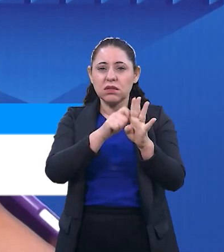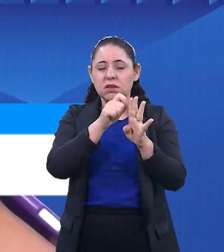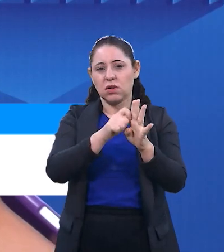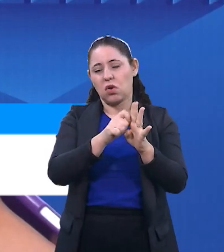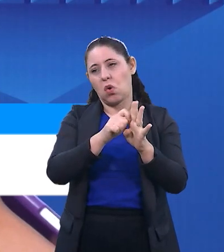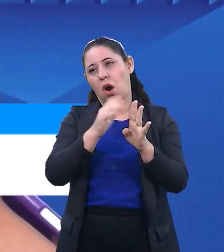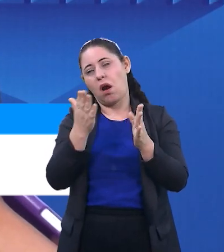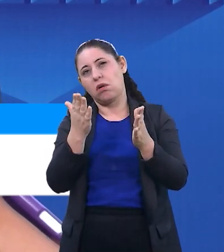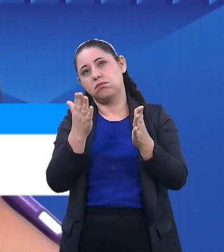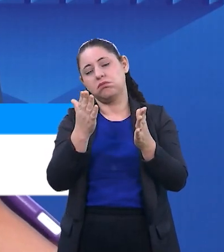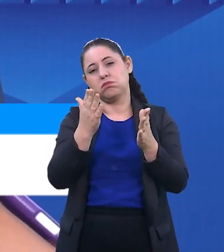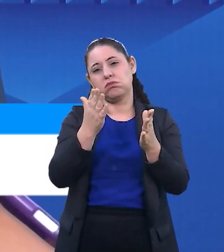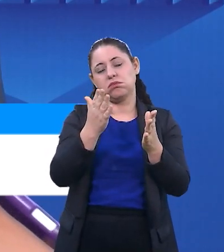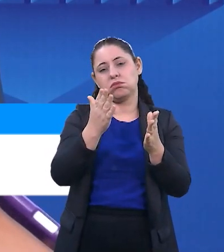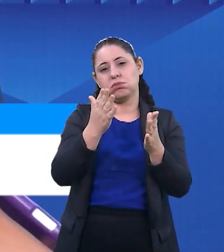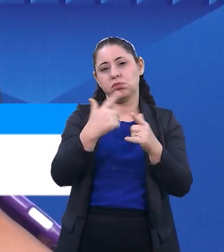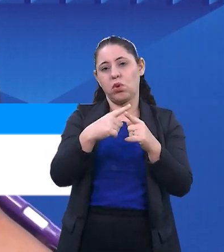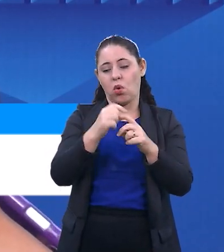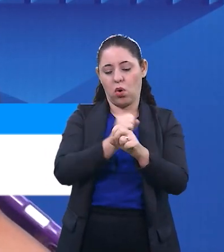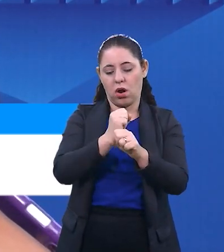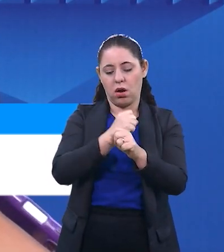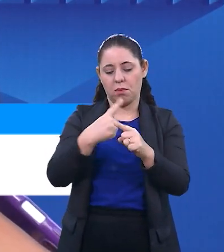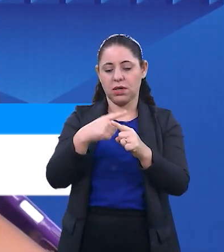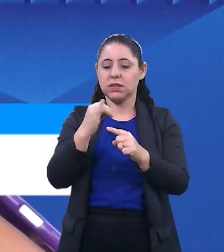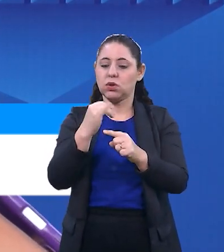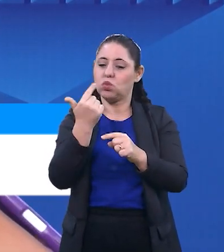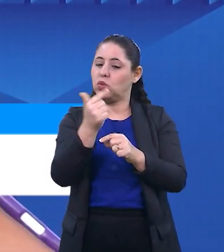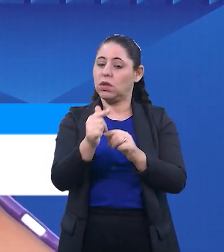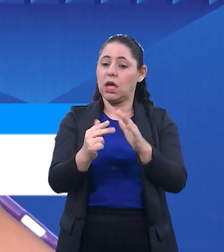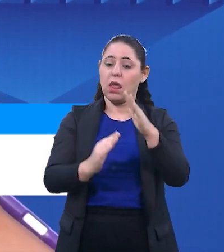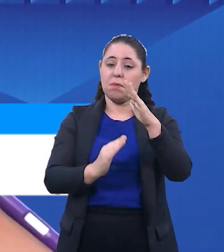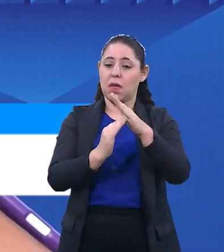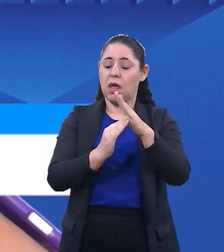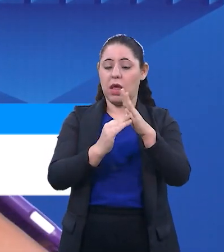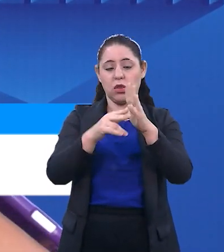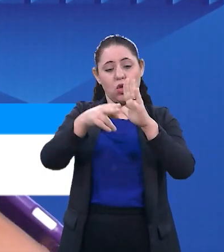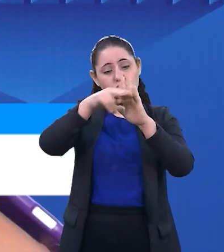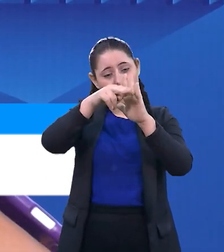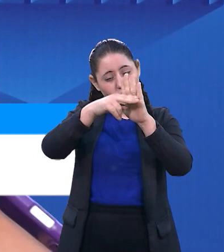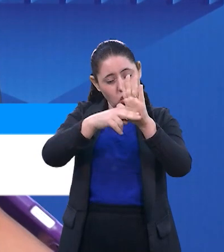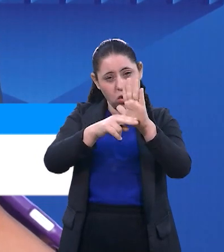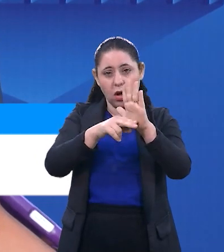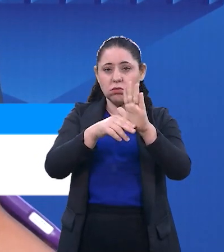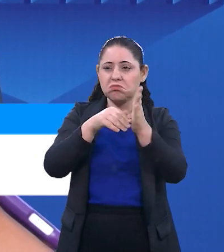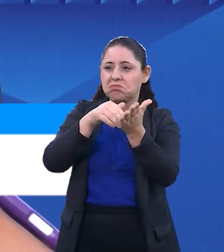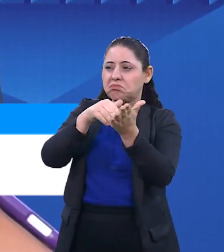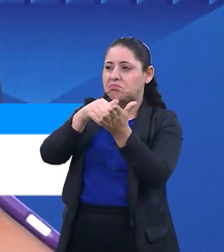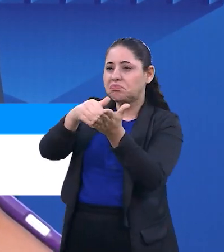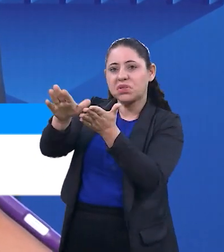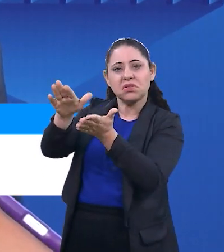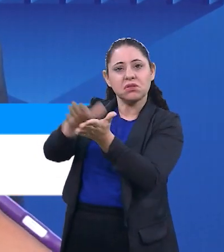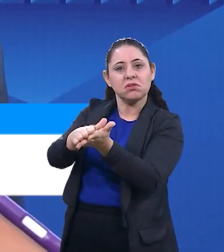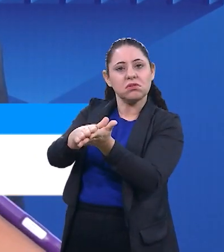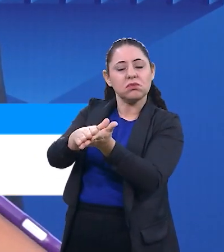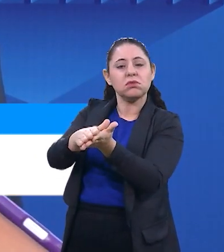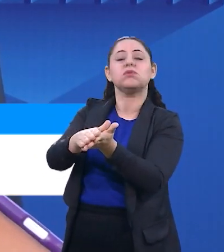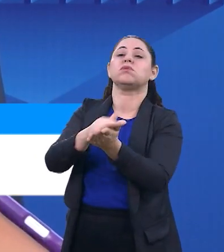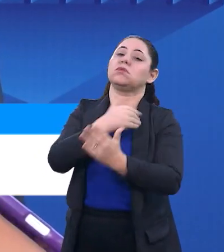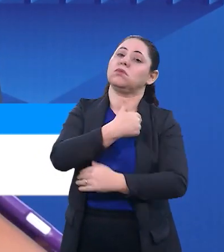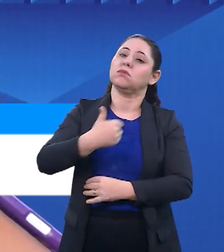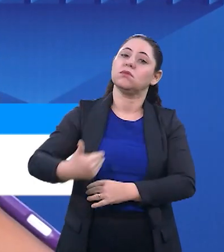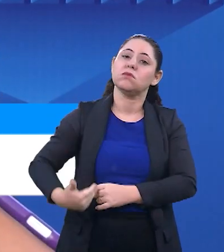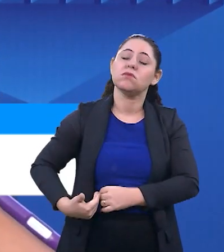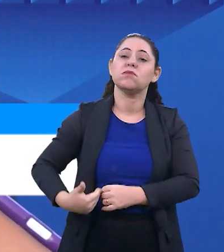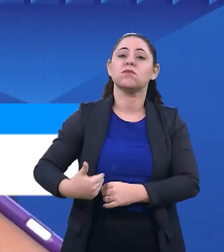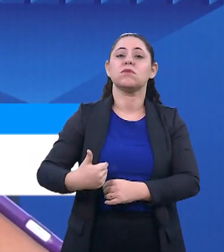4 vezes por ano. Por quê? Porque se ele não estiver cumprindo as metas do programa, ele vai ser excluído do programa.